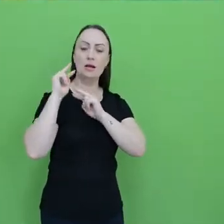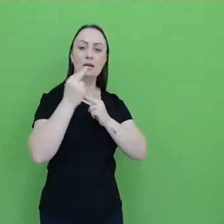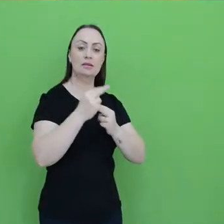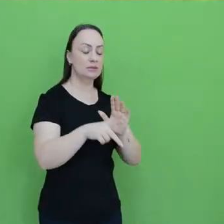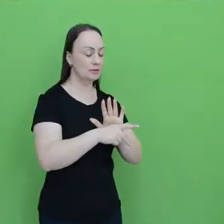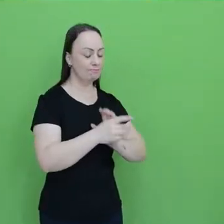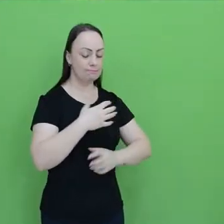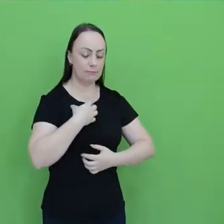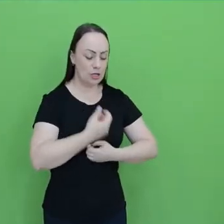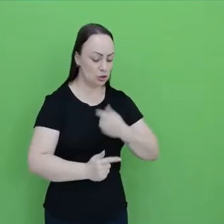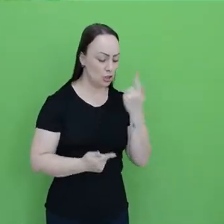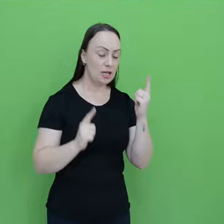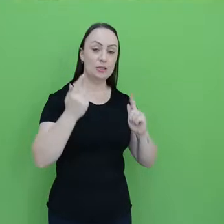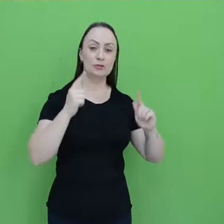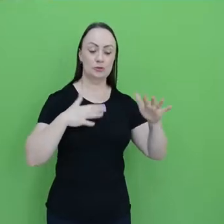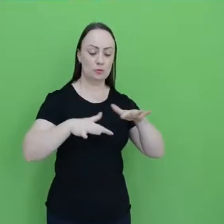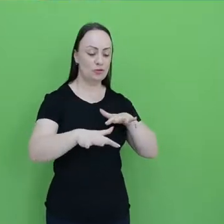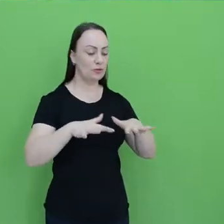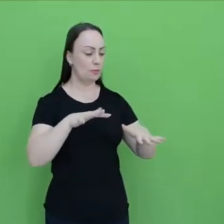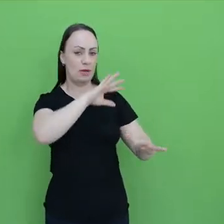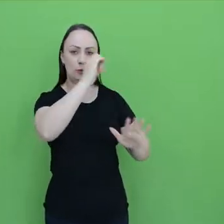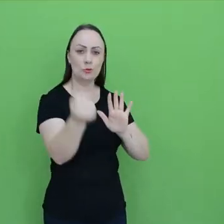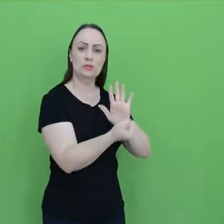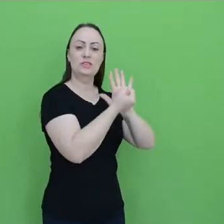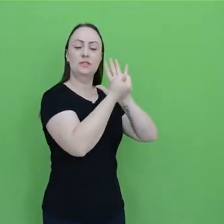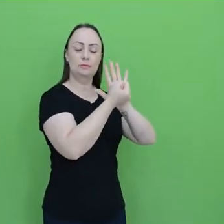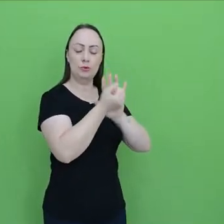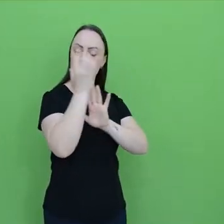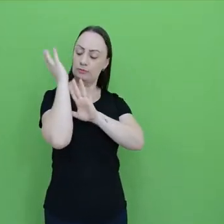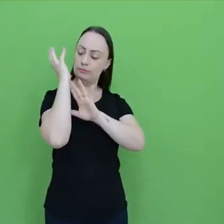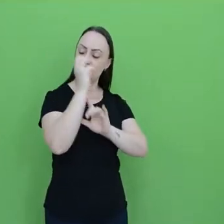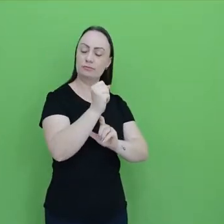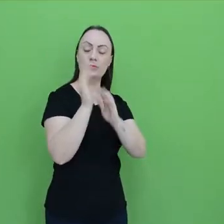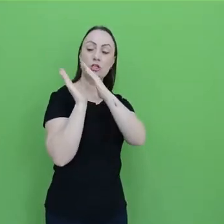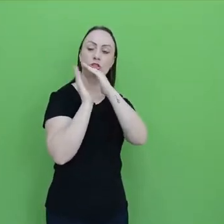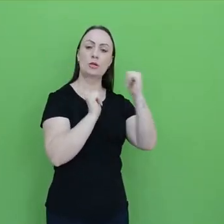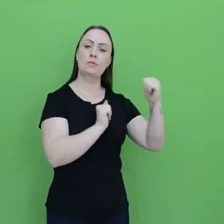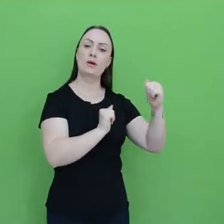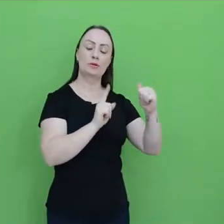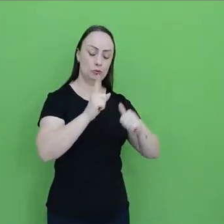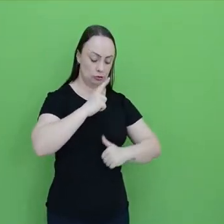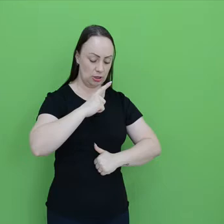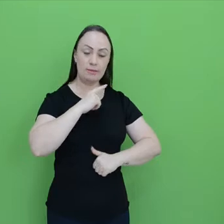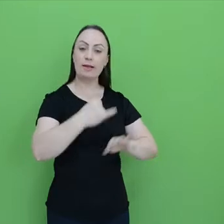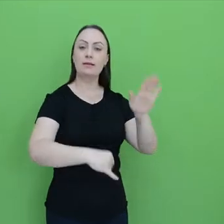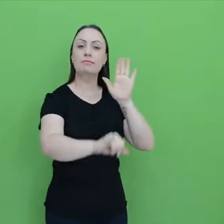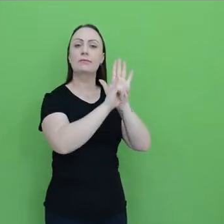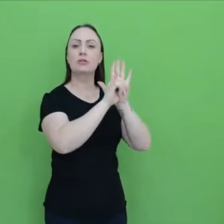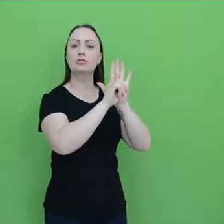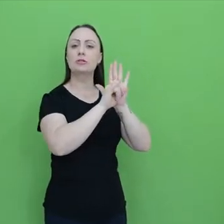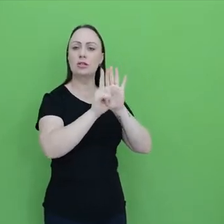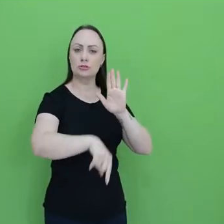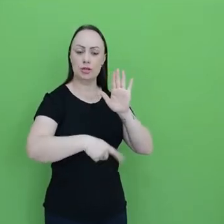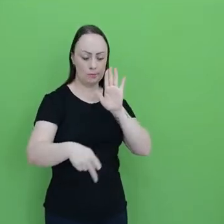e movimento. Símbolo e evocação. Esse corpo carrega identidade.